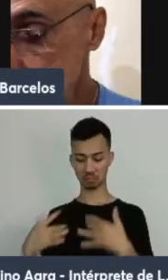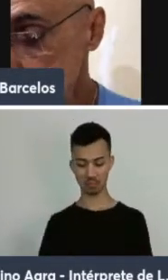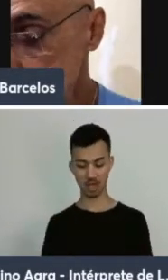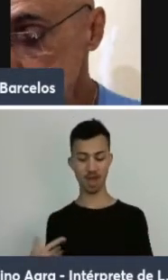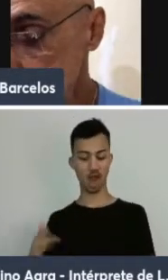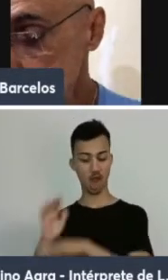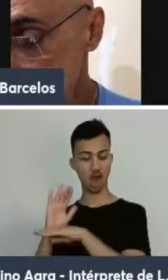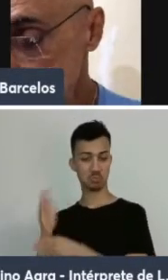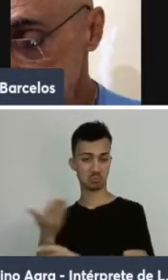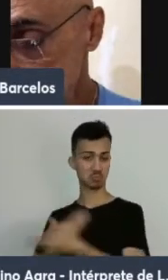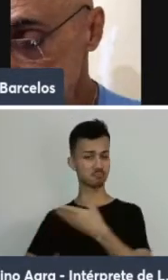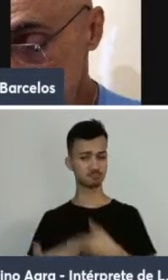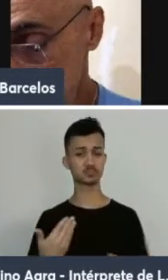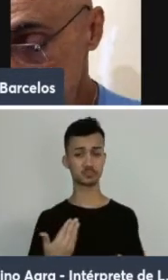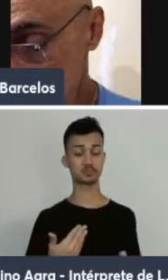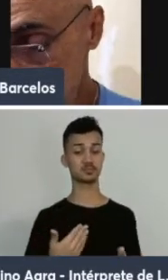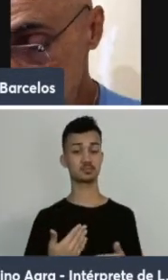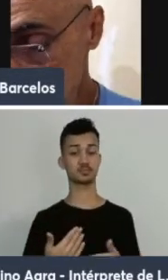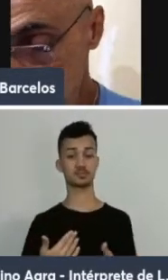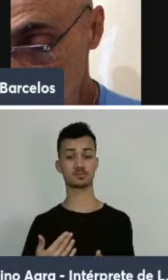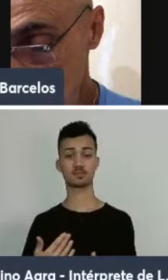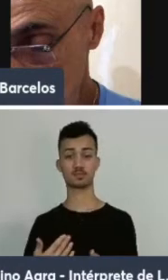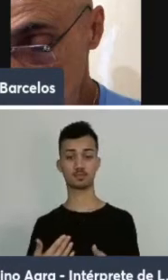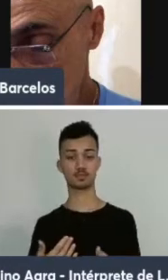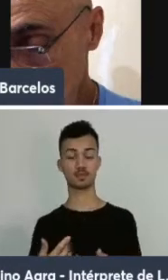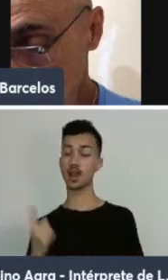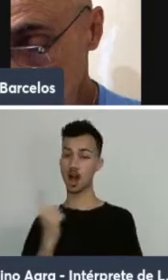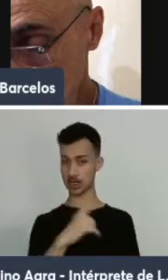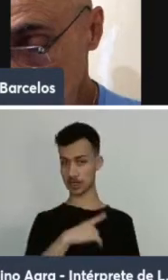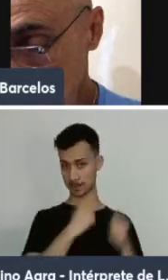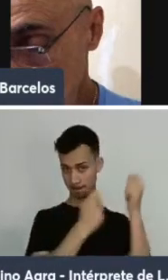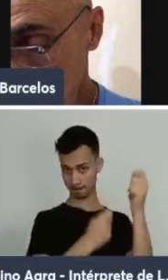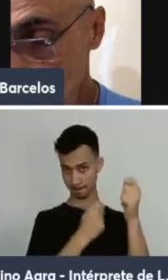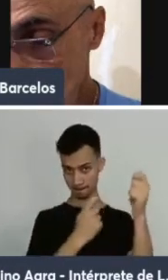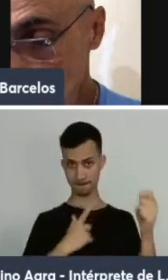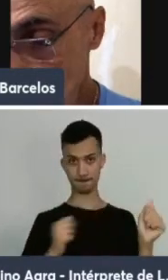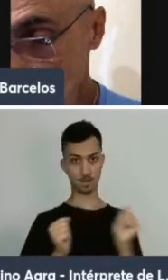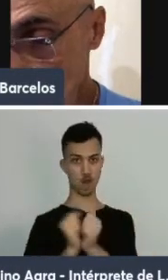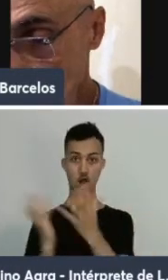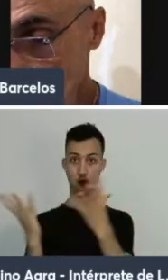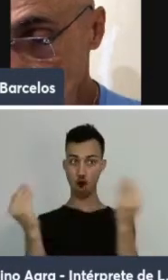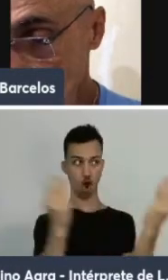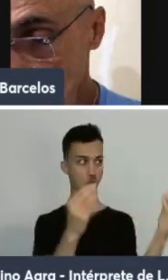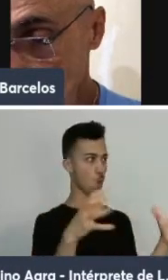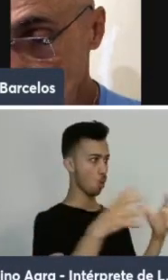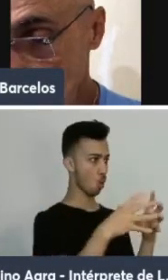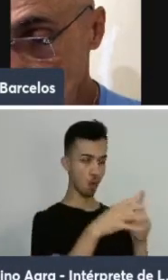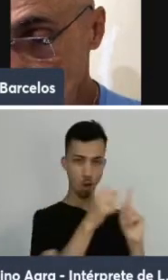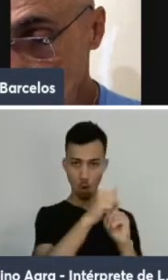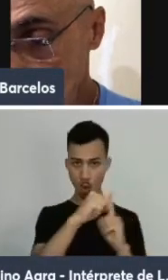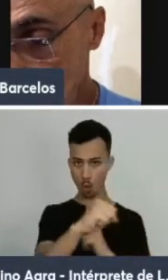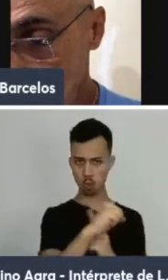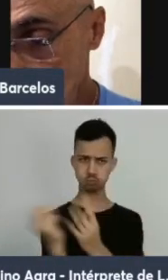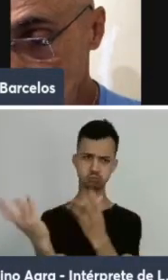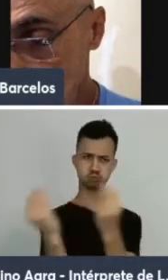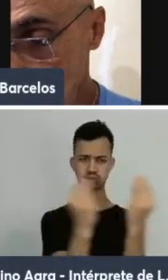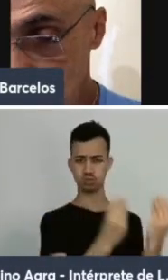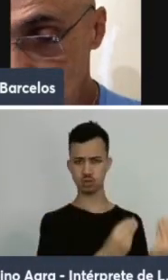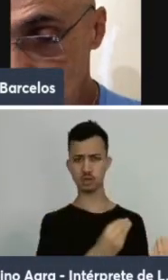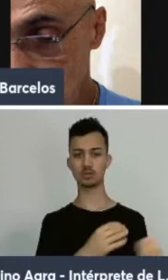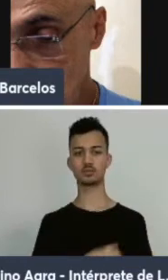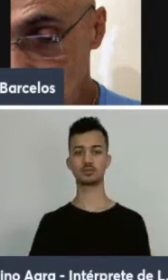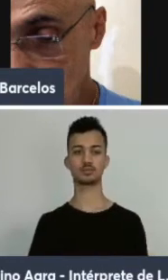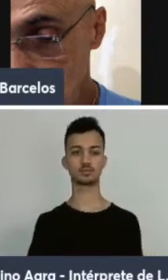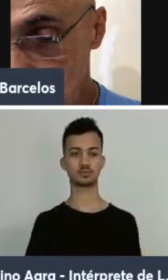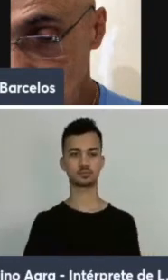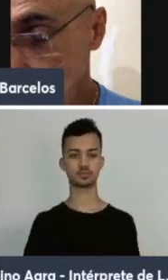ele. Nós entramos, fomos numa manifestação junto com um monte de movimento social na Embaixada do Chile.